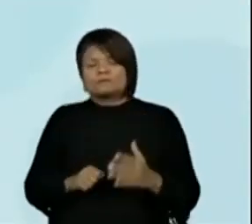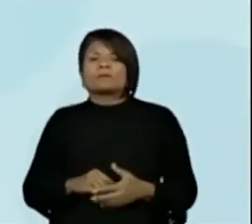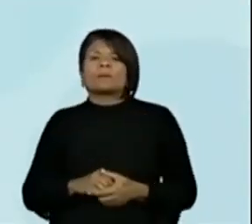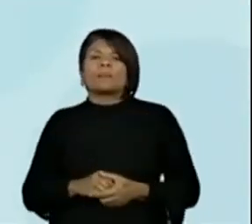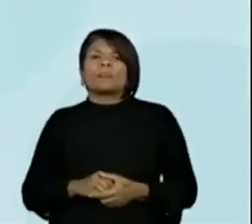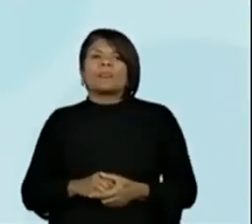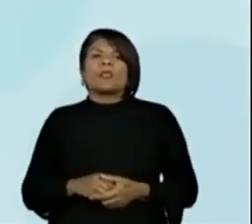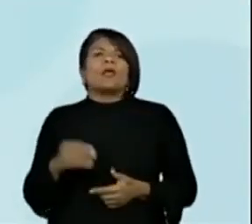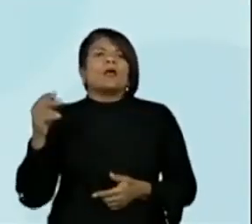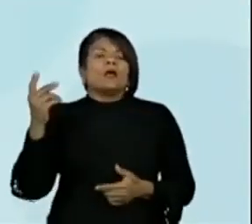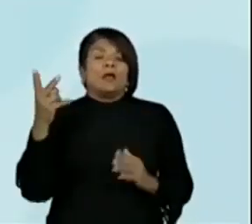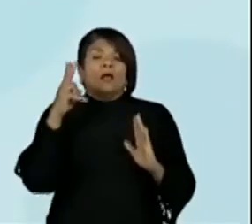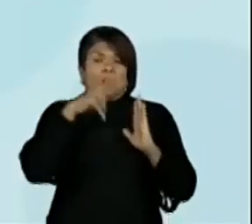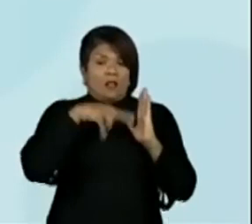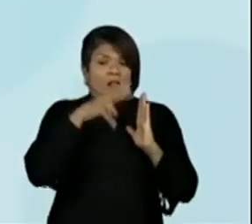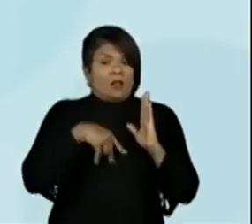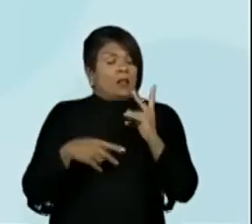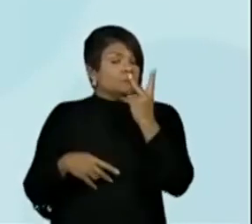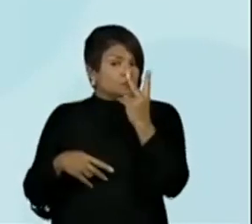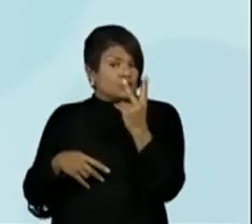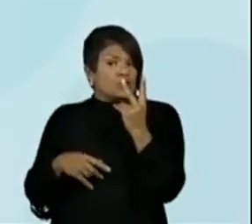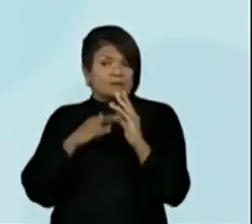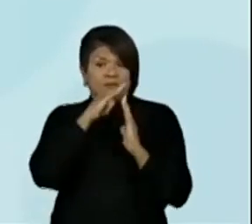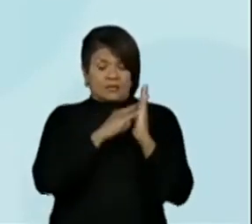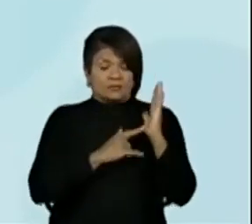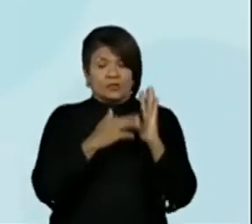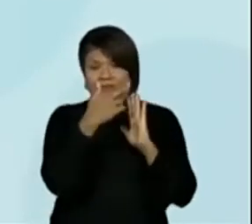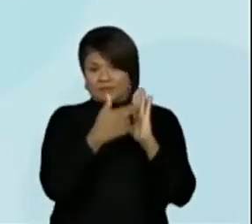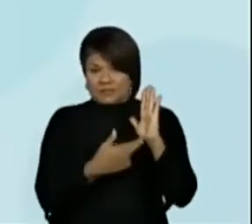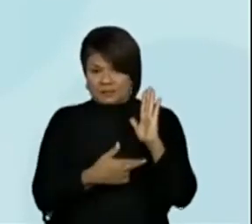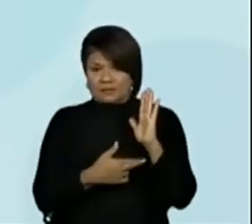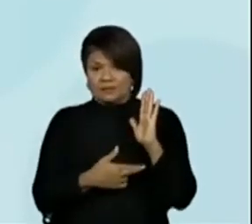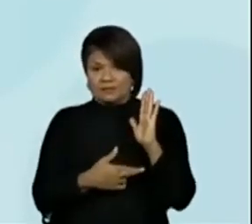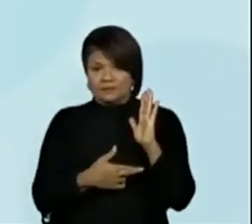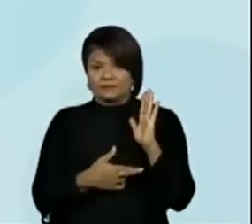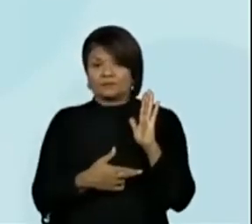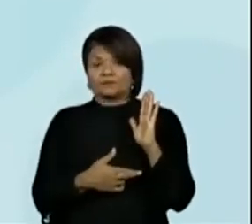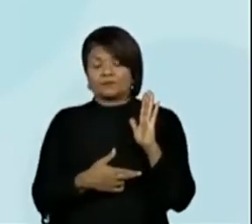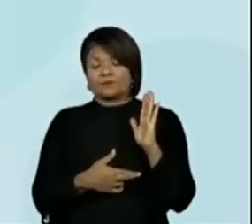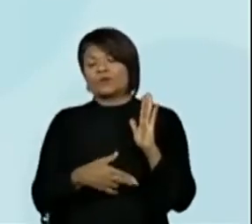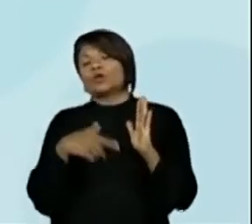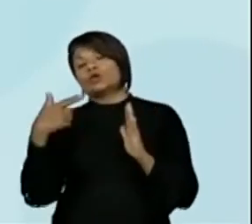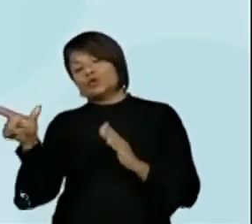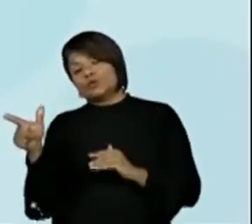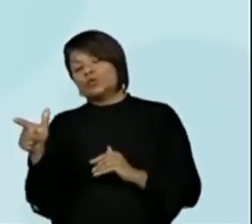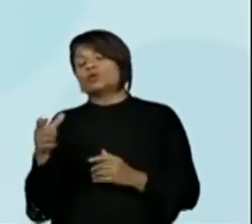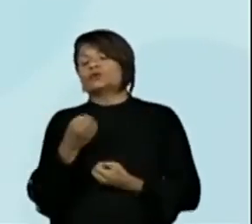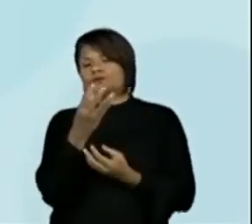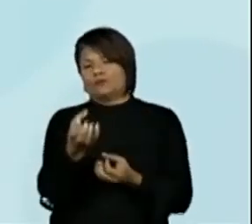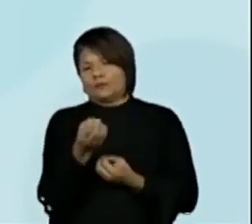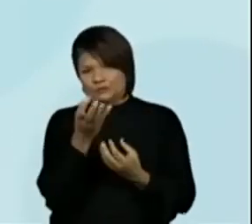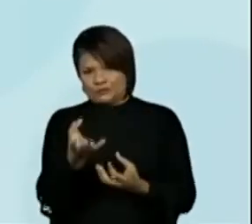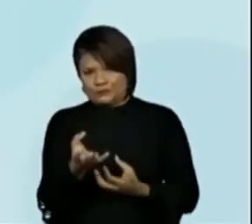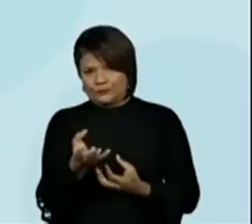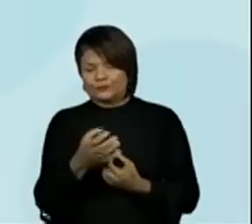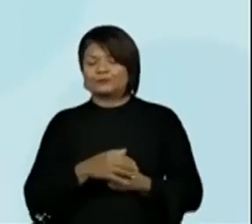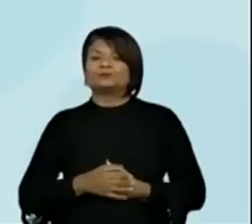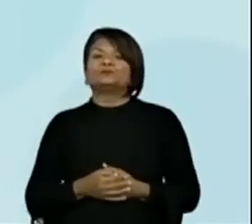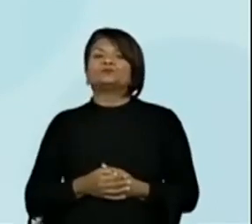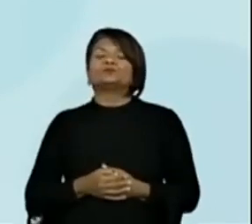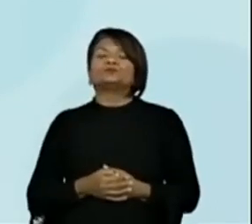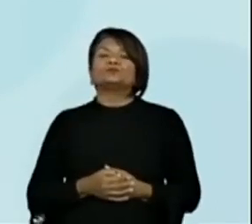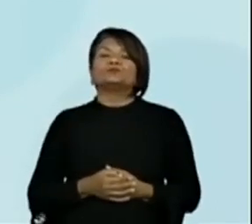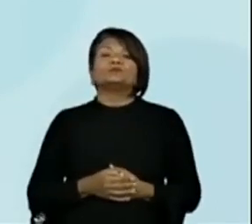Lemos 2 textos distintos, uma receita e um texto informativo, tá?